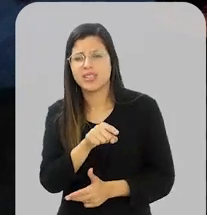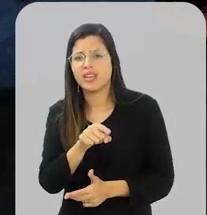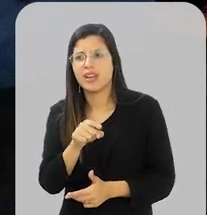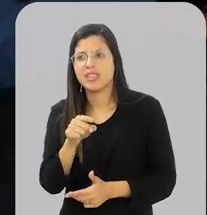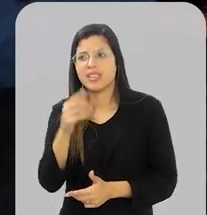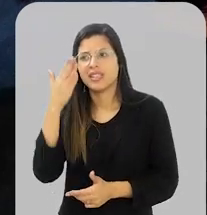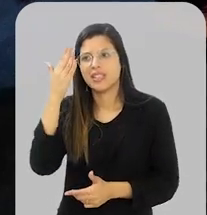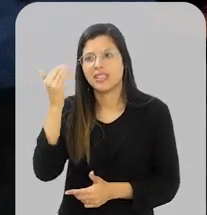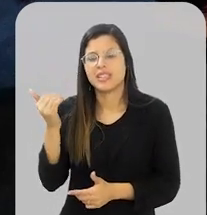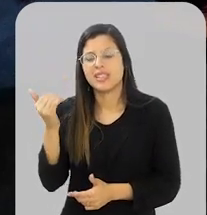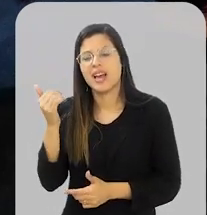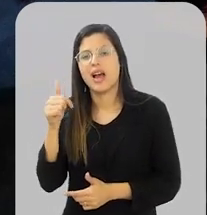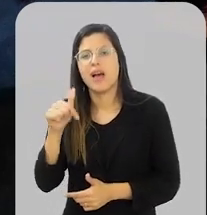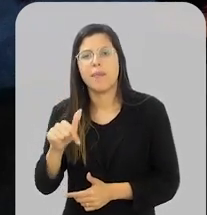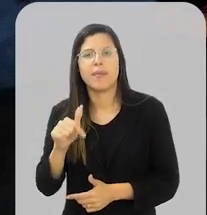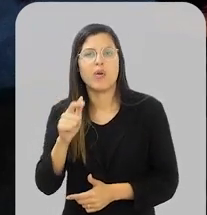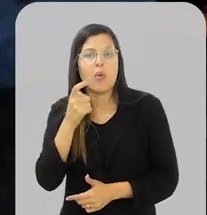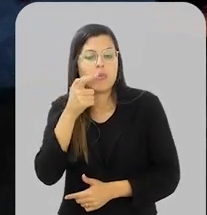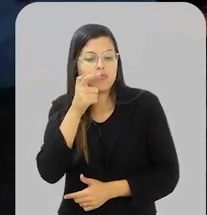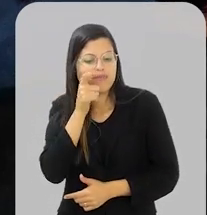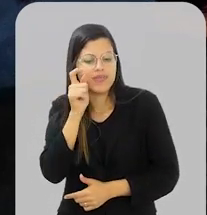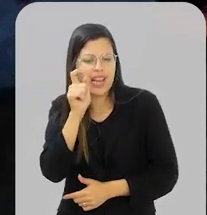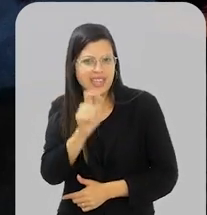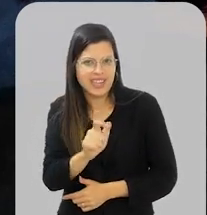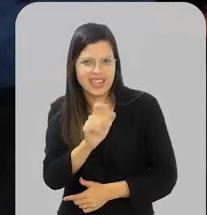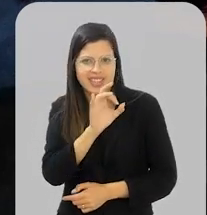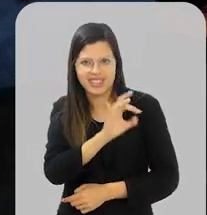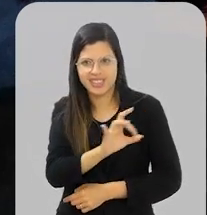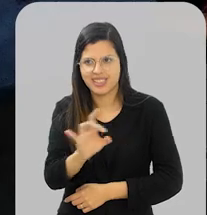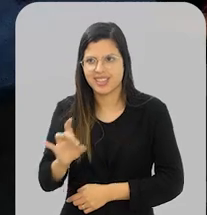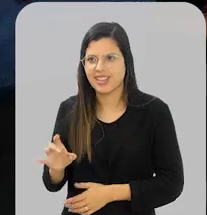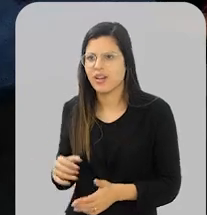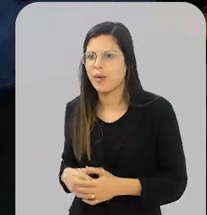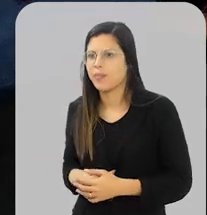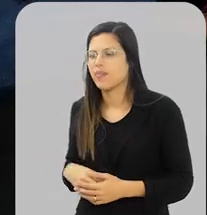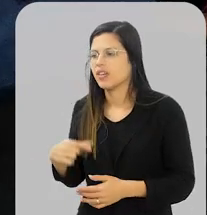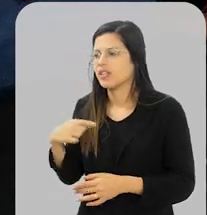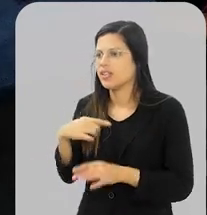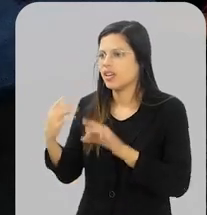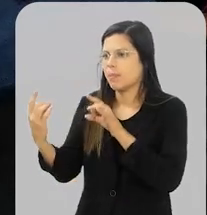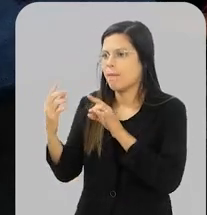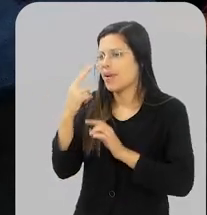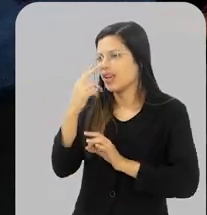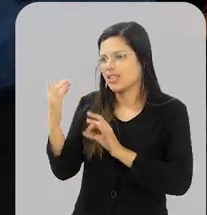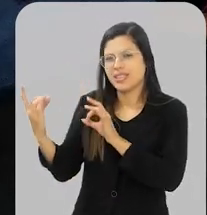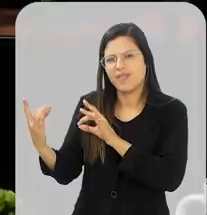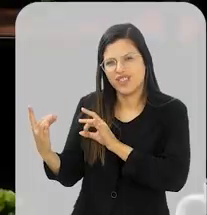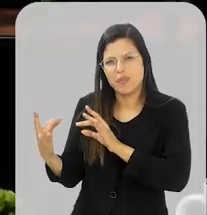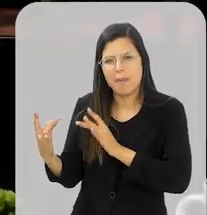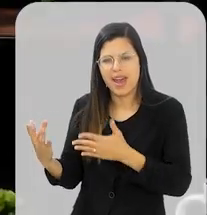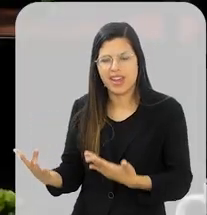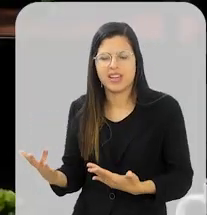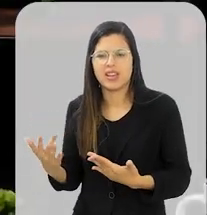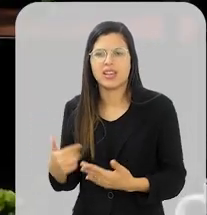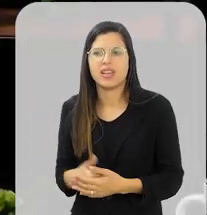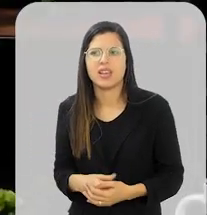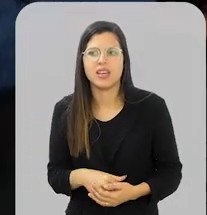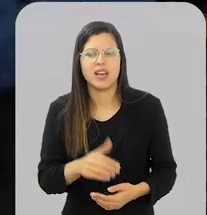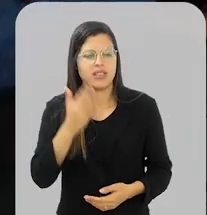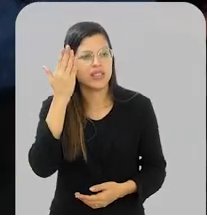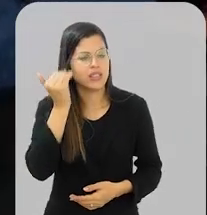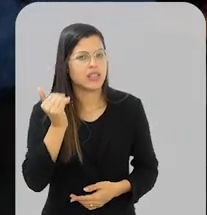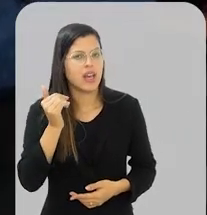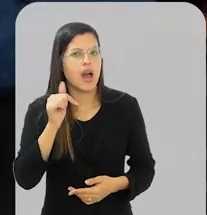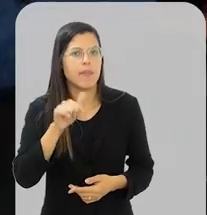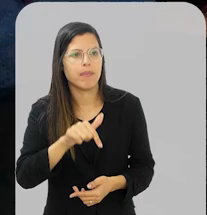acaba sabendo qual é o ponto de interesse de cada um. A gente tem esse feedback, né? É, e aí você sabe